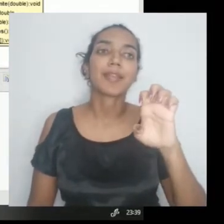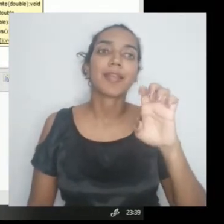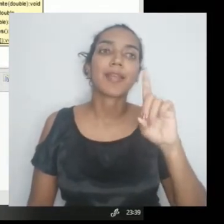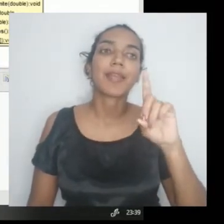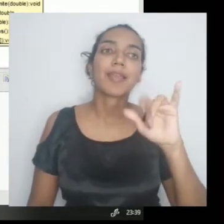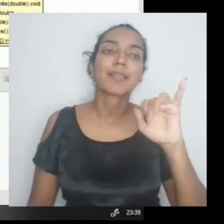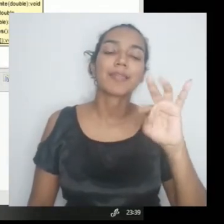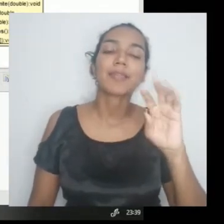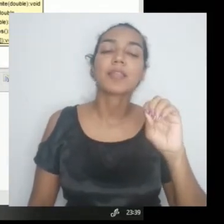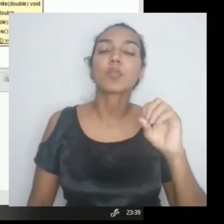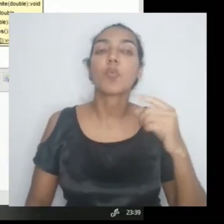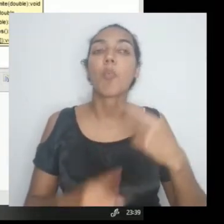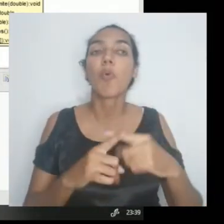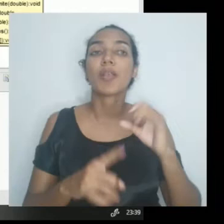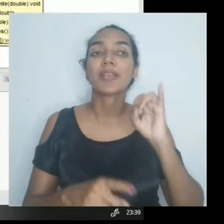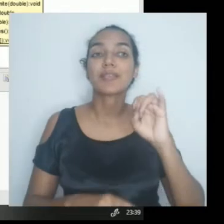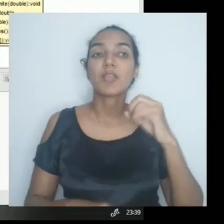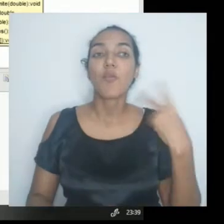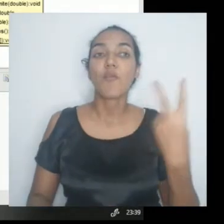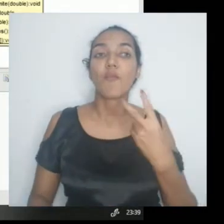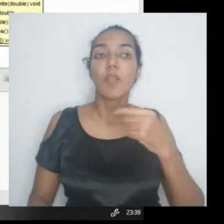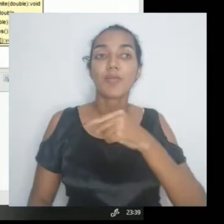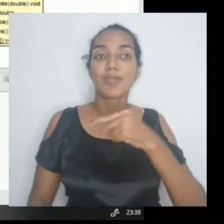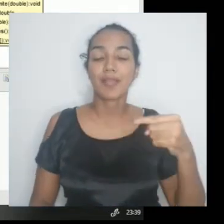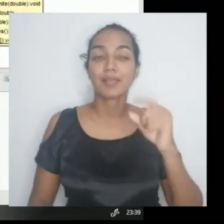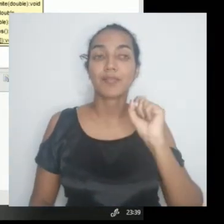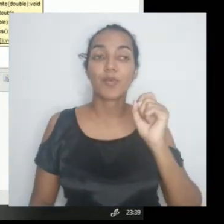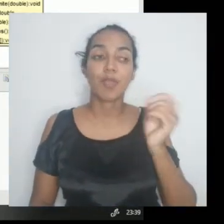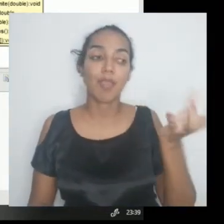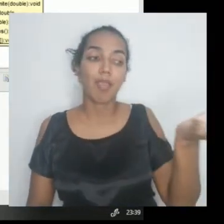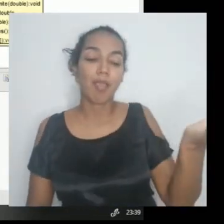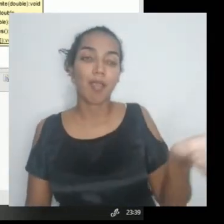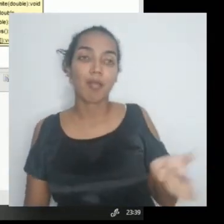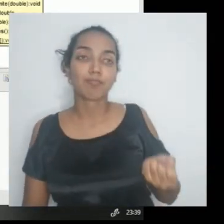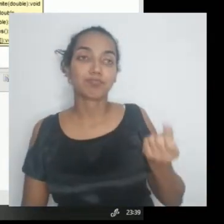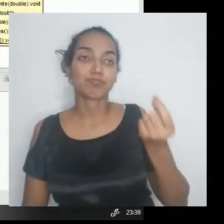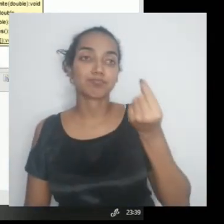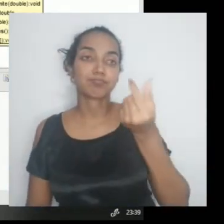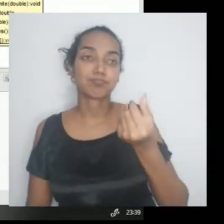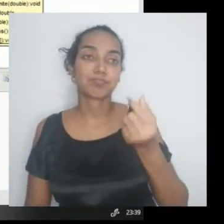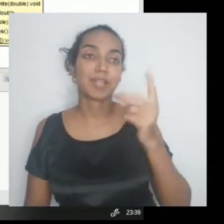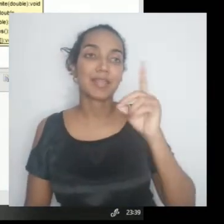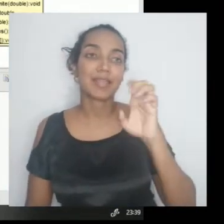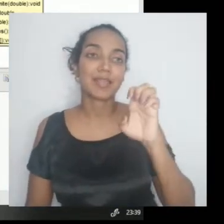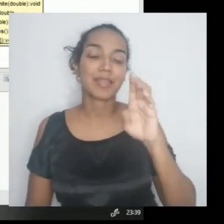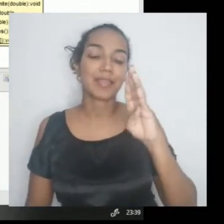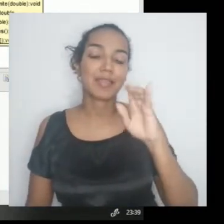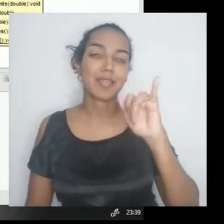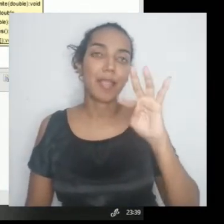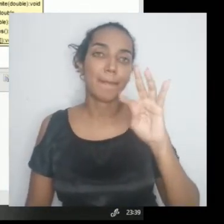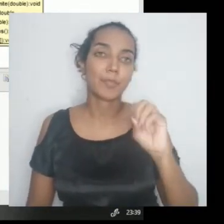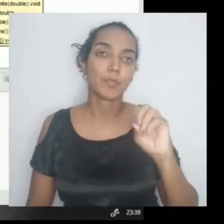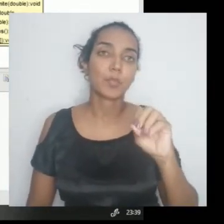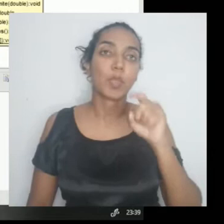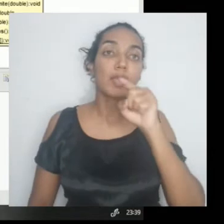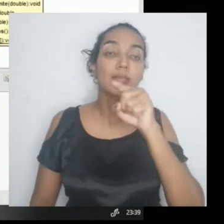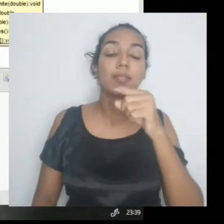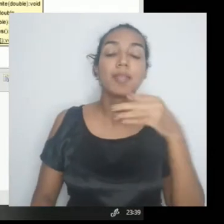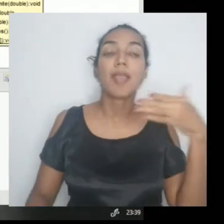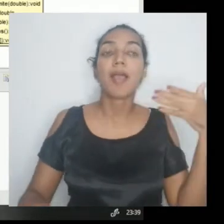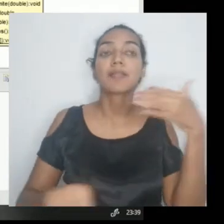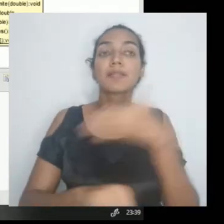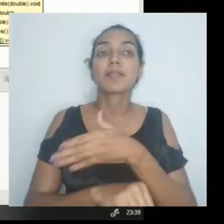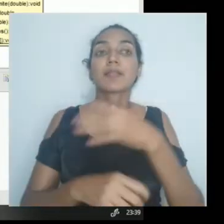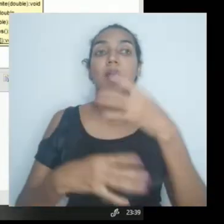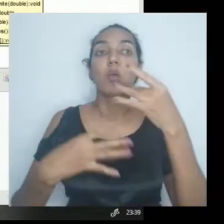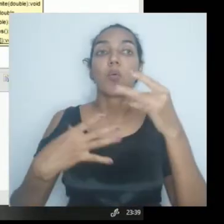valor negativo, por isso que é essa validação. Nesse caso aqui, acessar o atributo saldo é possível simplesmente porque o